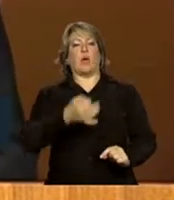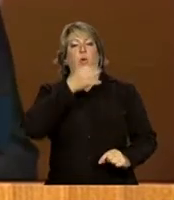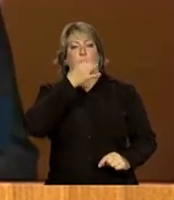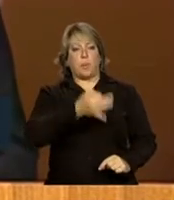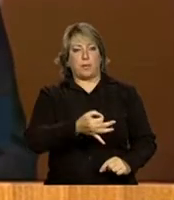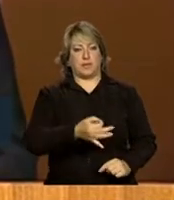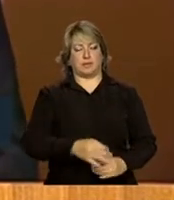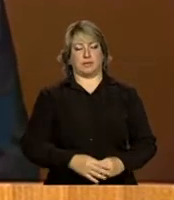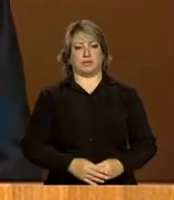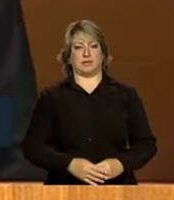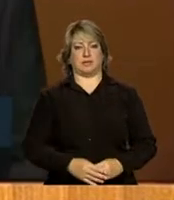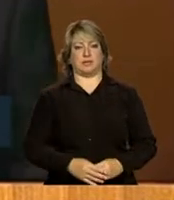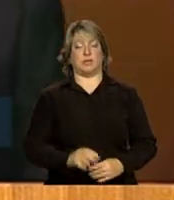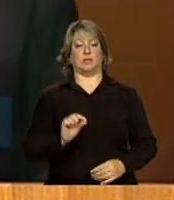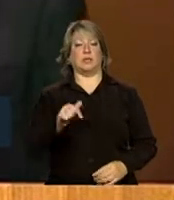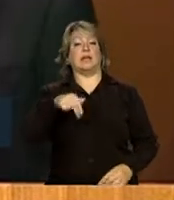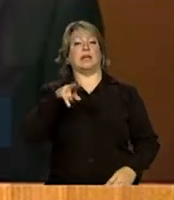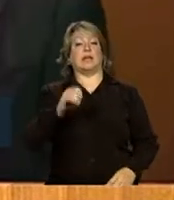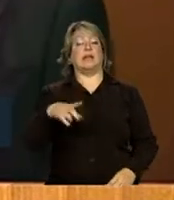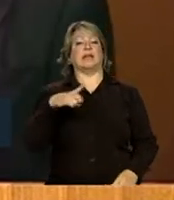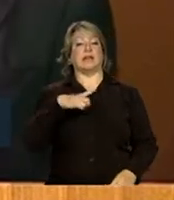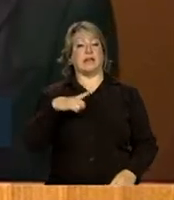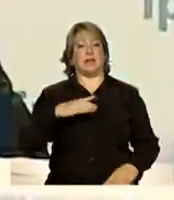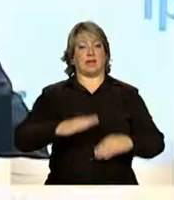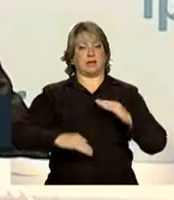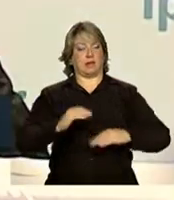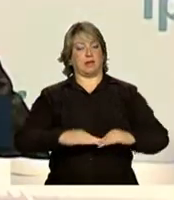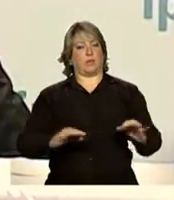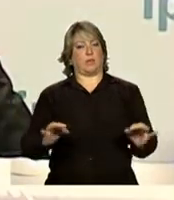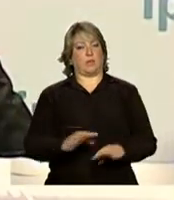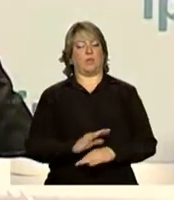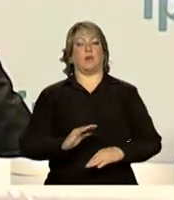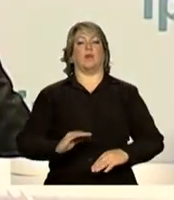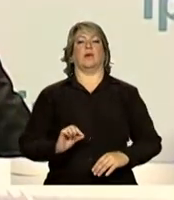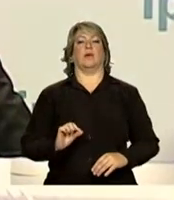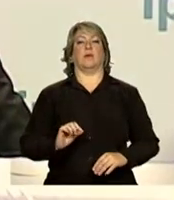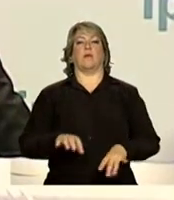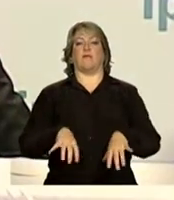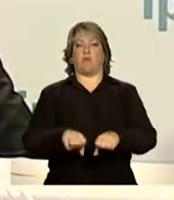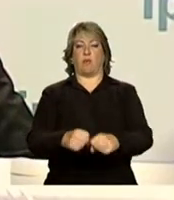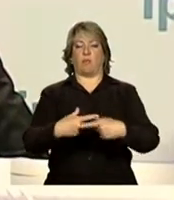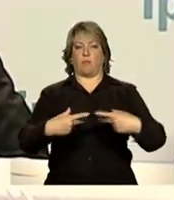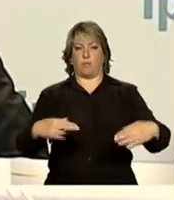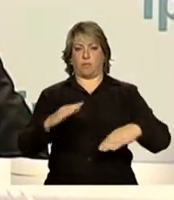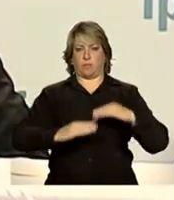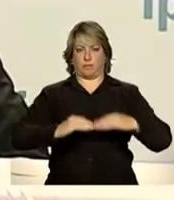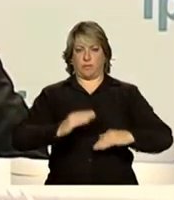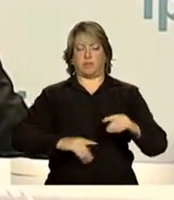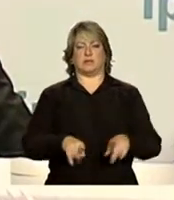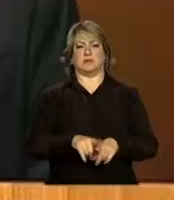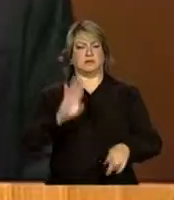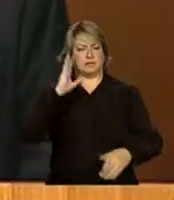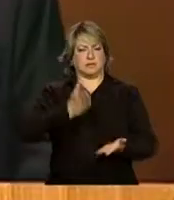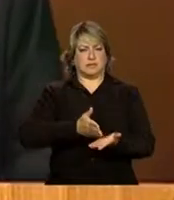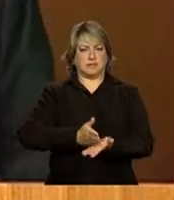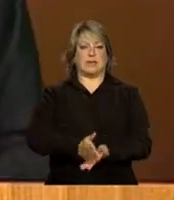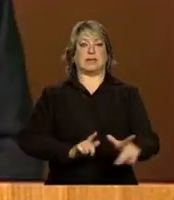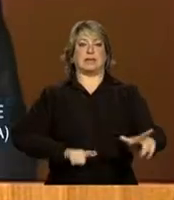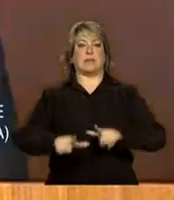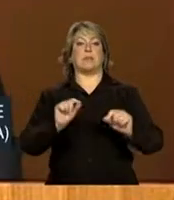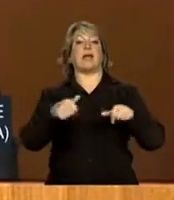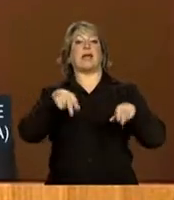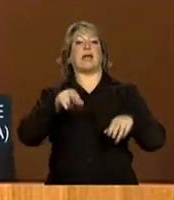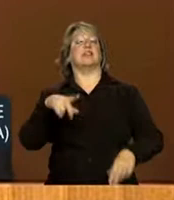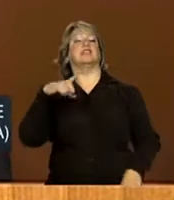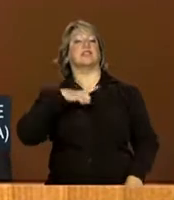opinião de quem tem qualificação profissional, determinação do trabalho, de quem tiver